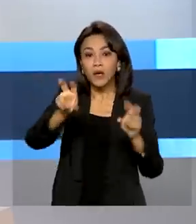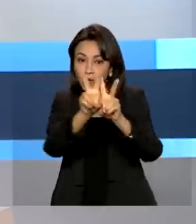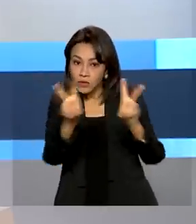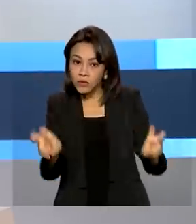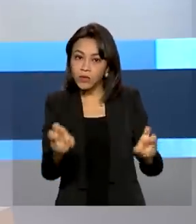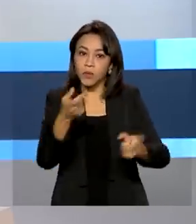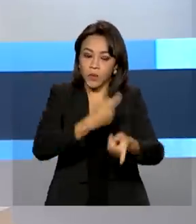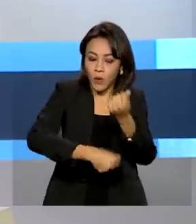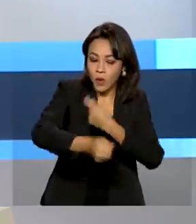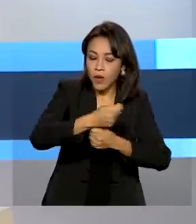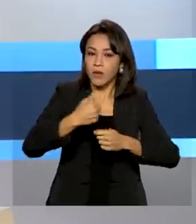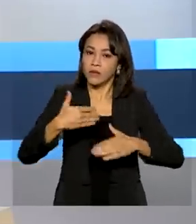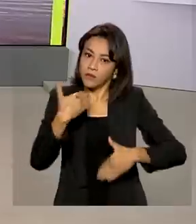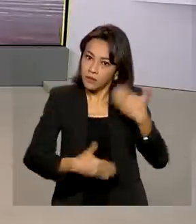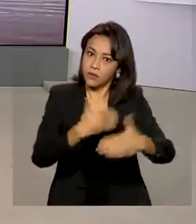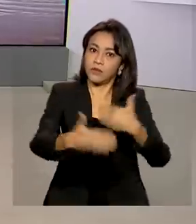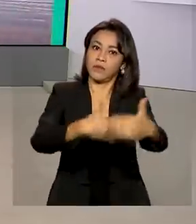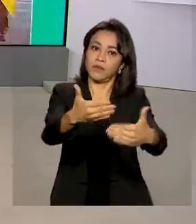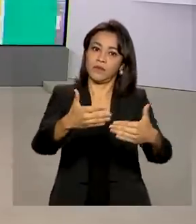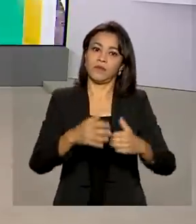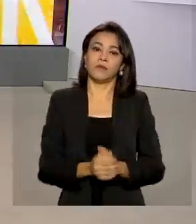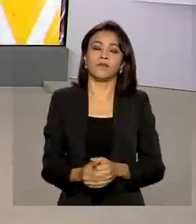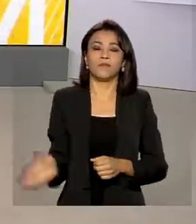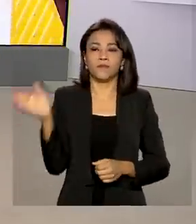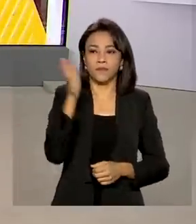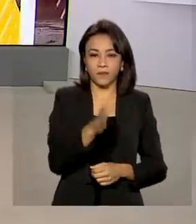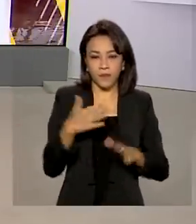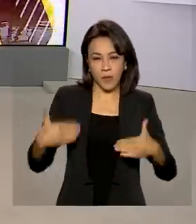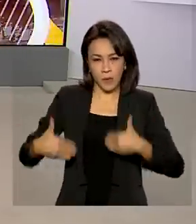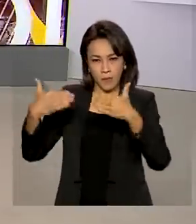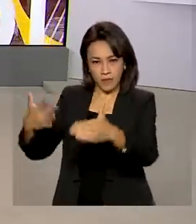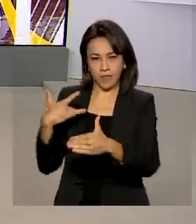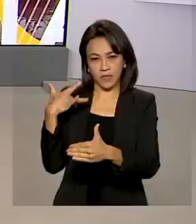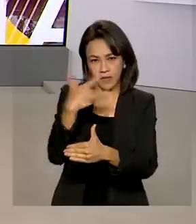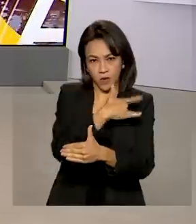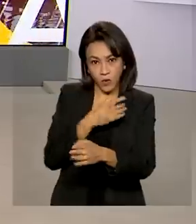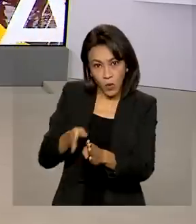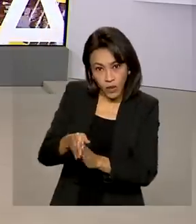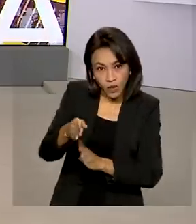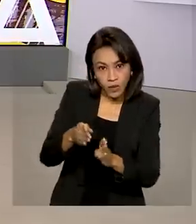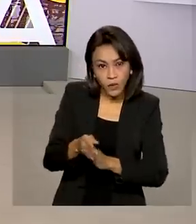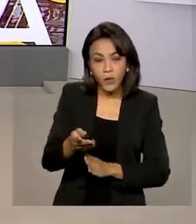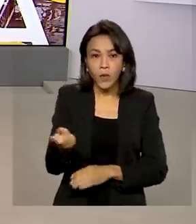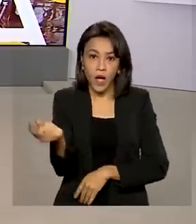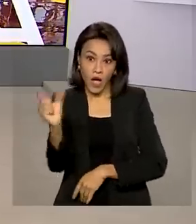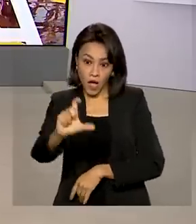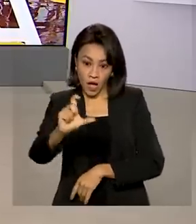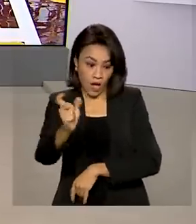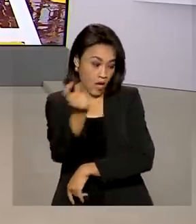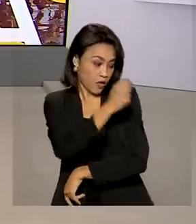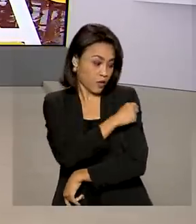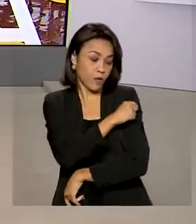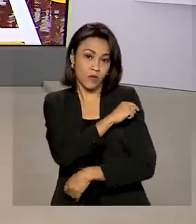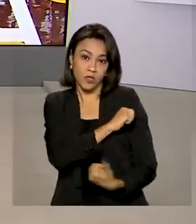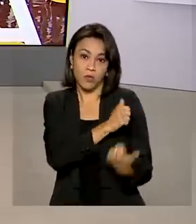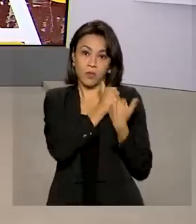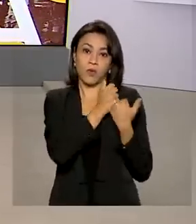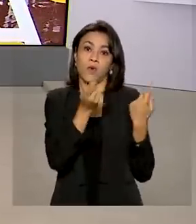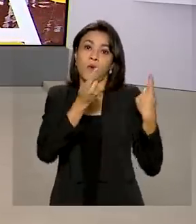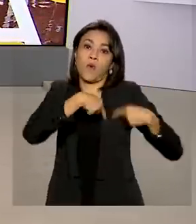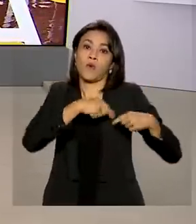e Desenvolvimento. O Ministério da Saúde recomendou a dose de reforço contra a Covid-19